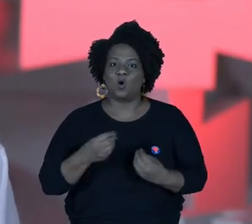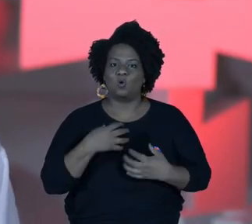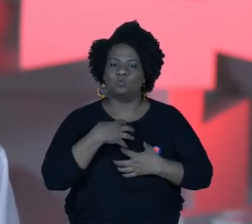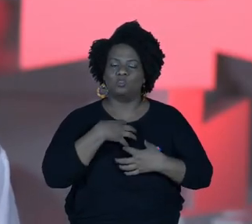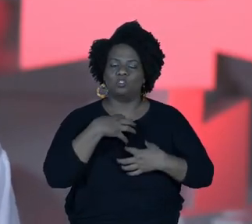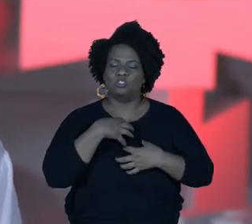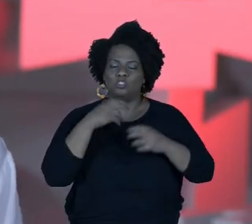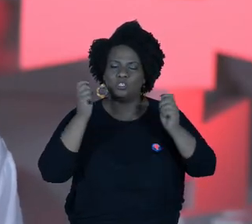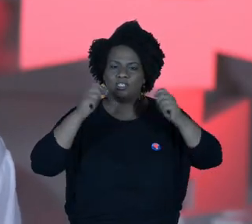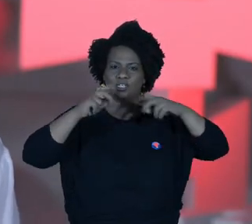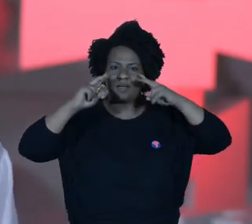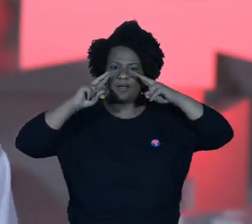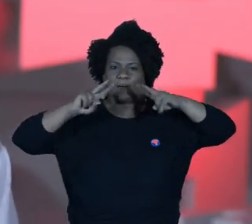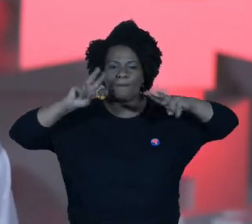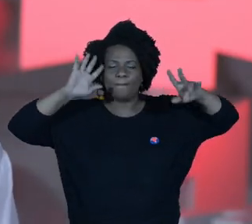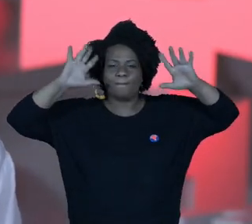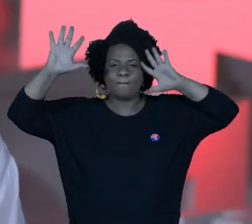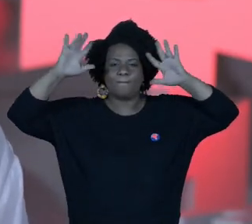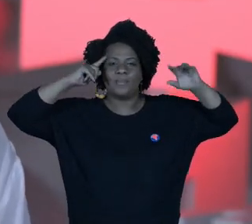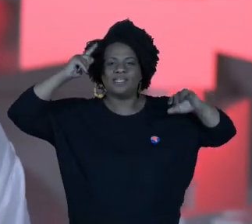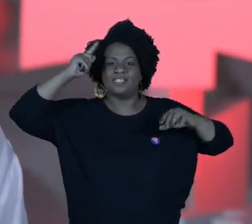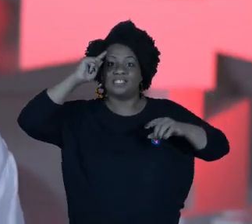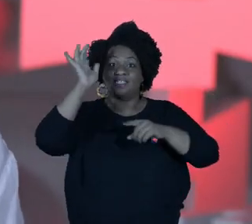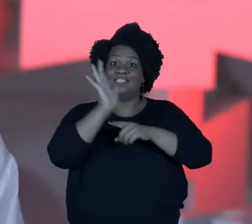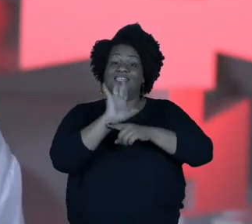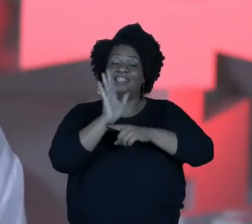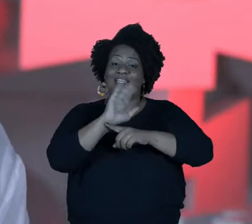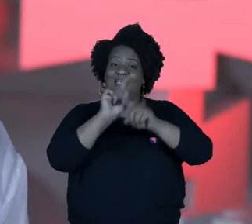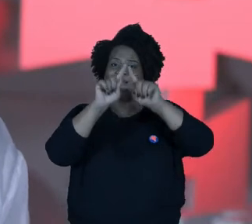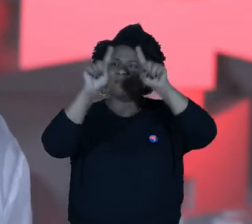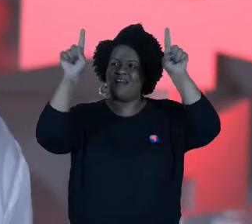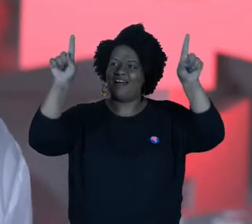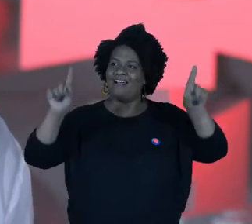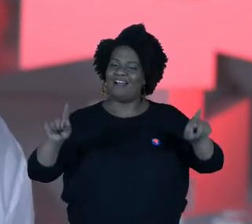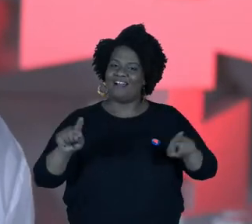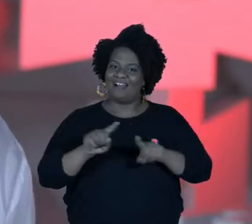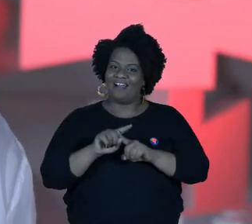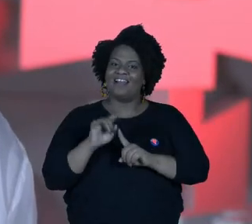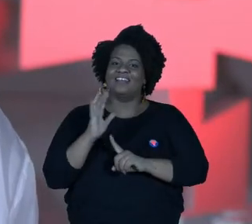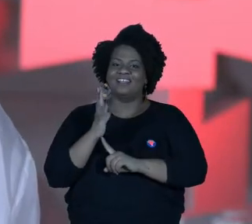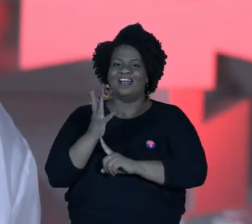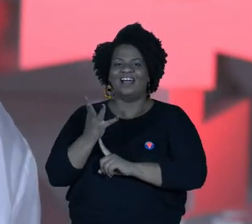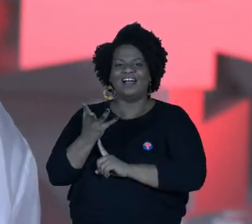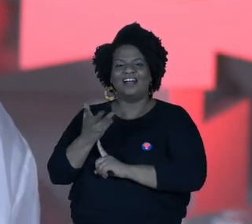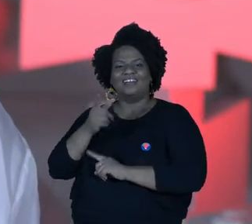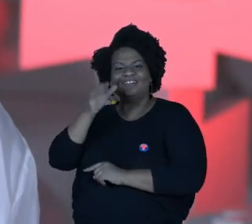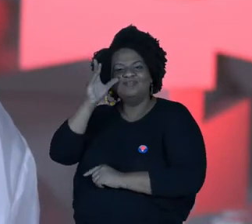de pensar o cinema e a arte, né? O cinema é muito instigante.